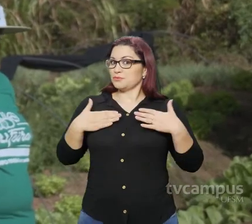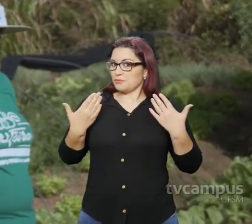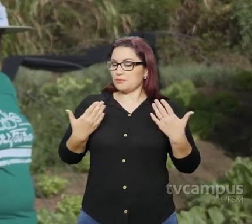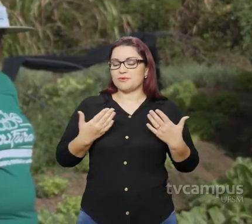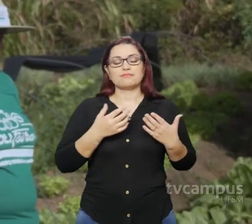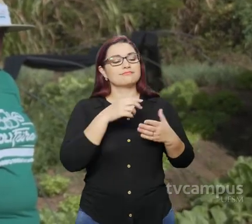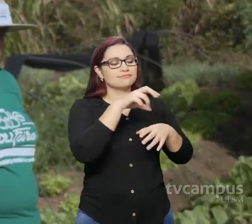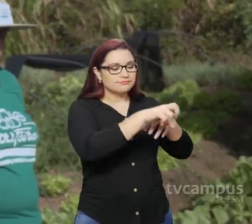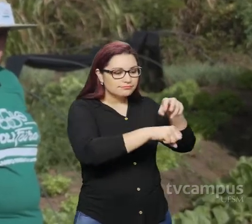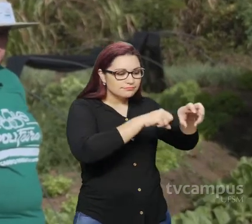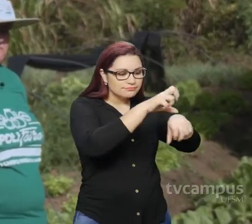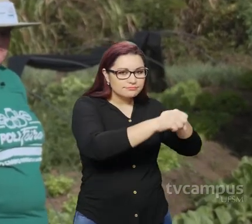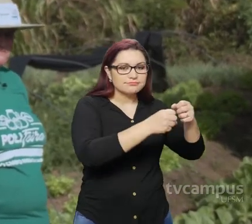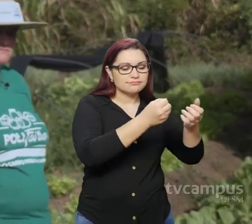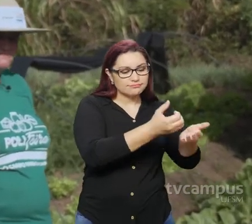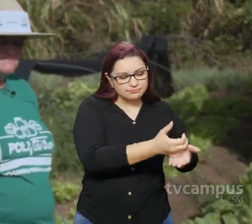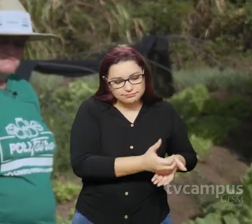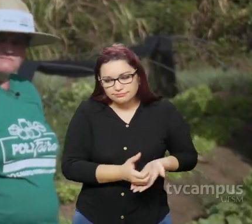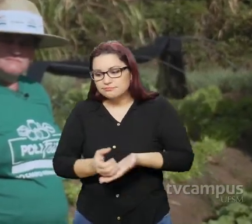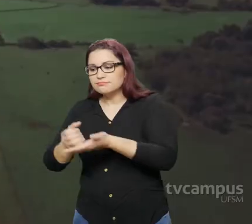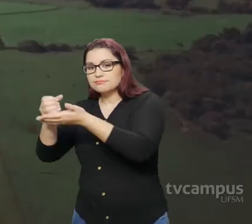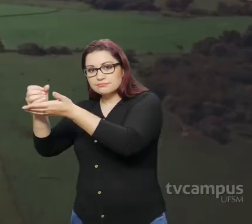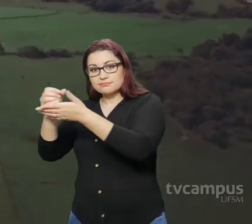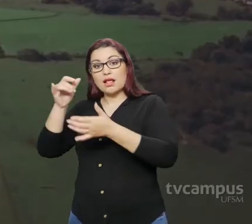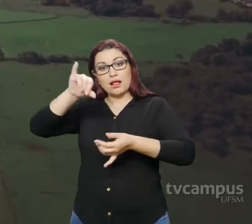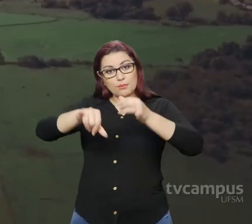sendo oferecido nas feiras.